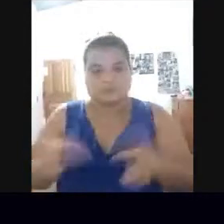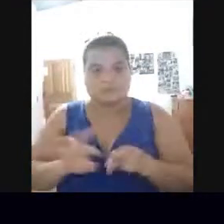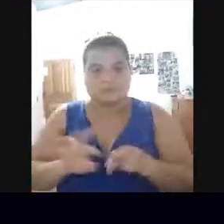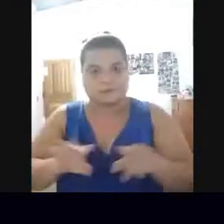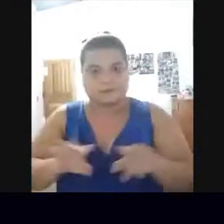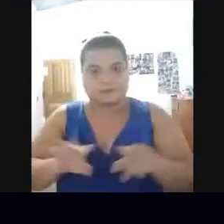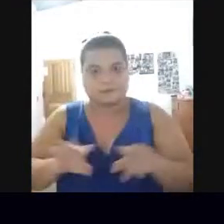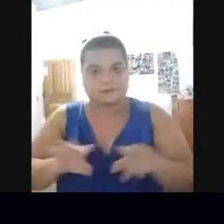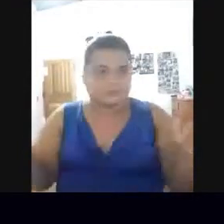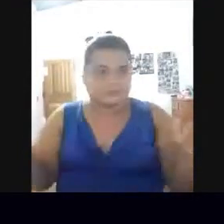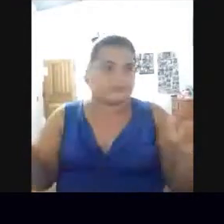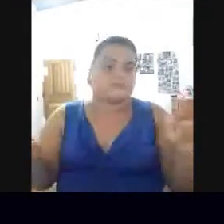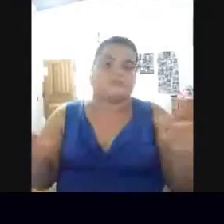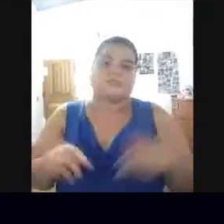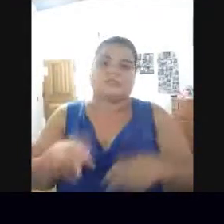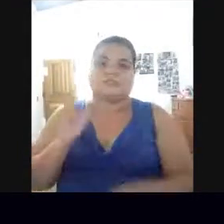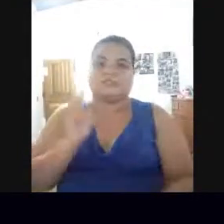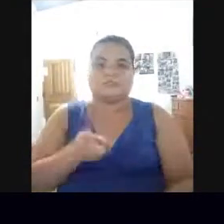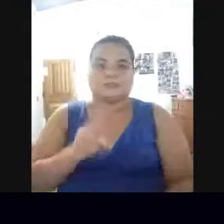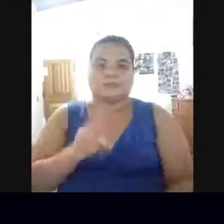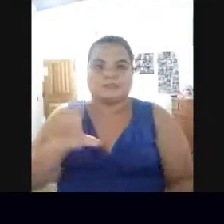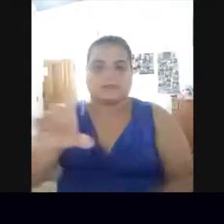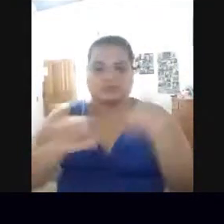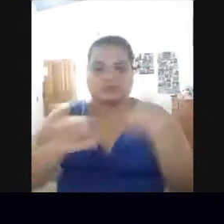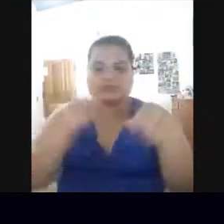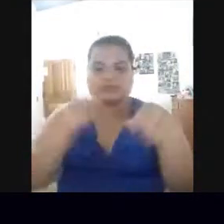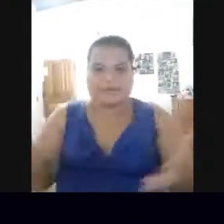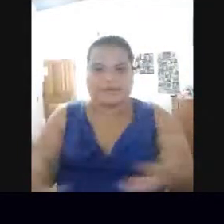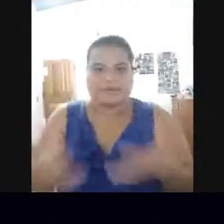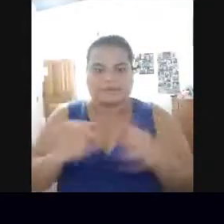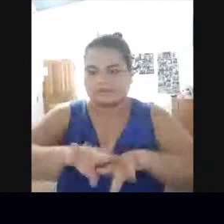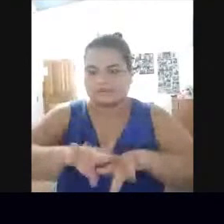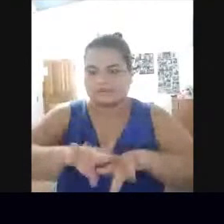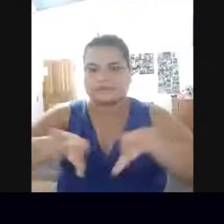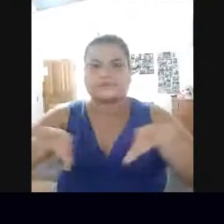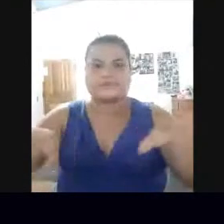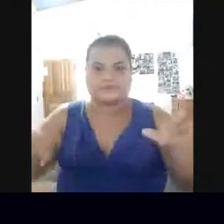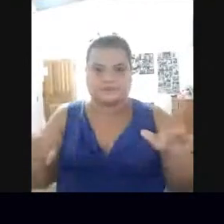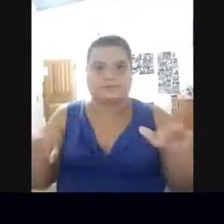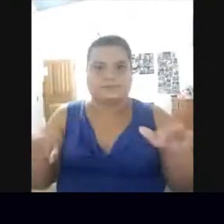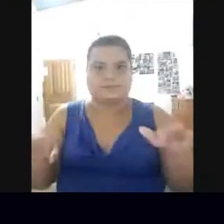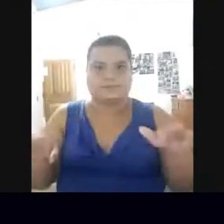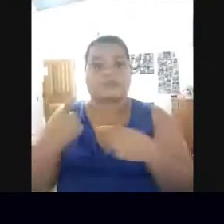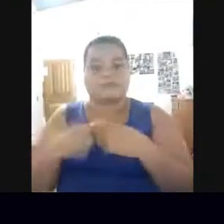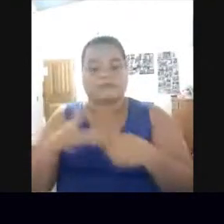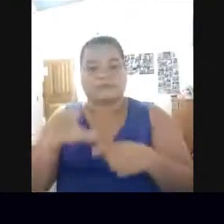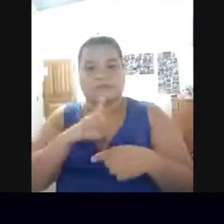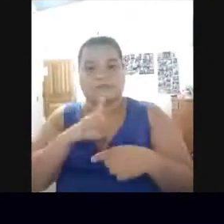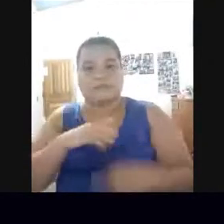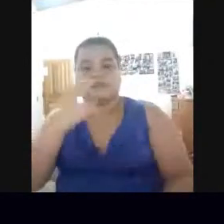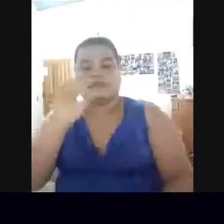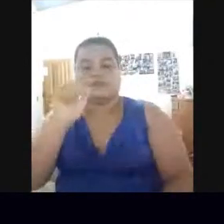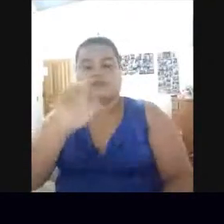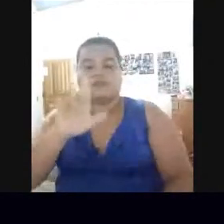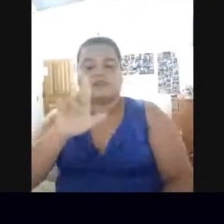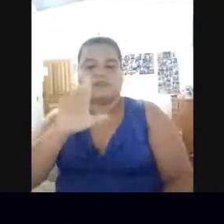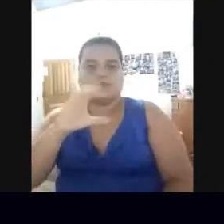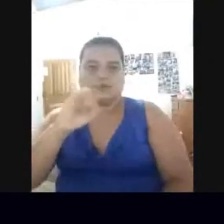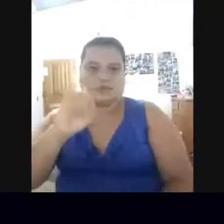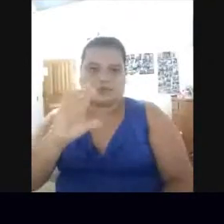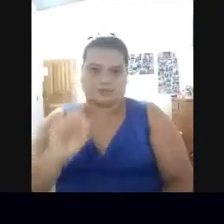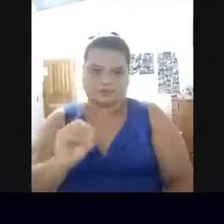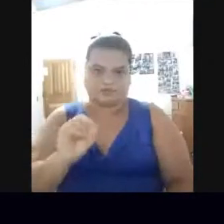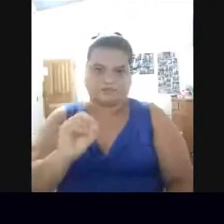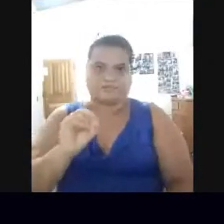nossa dieta, a esses vegetais que vão ter uma composição boa de cálcio, então a gente consegue adequar, mas nos casos